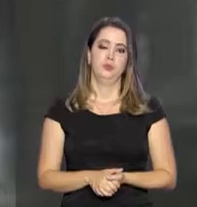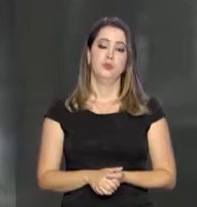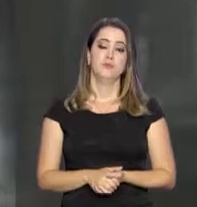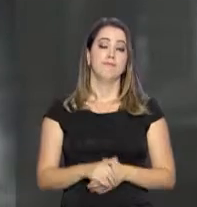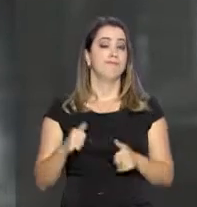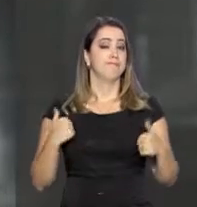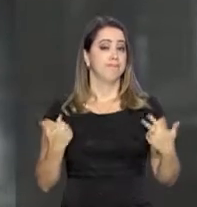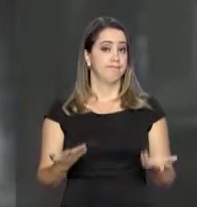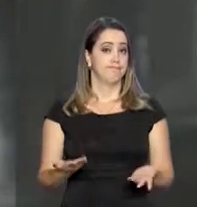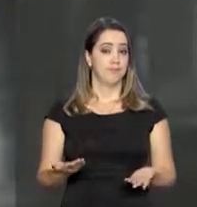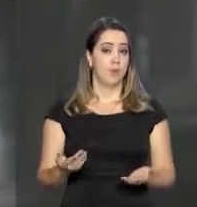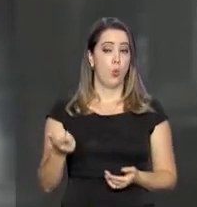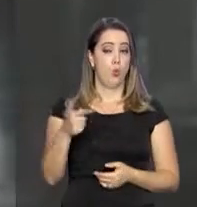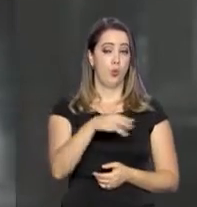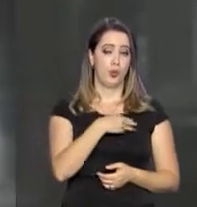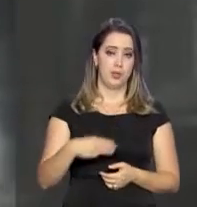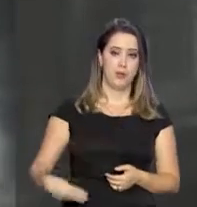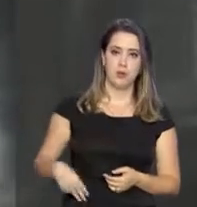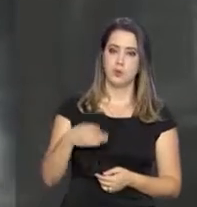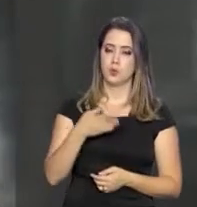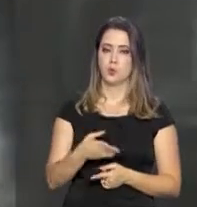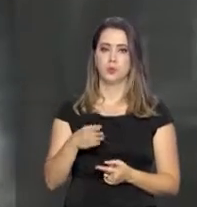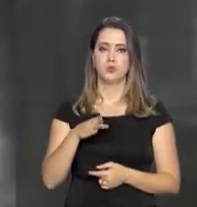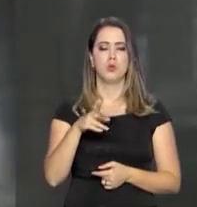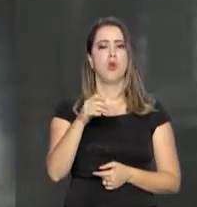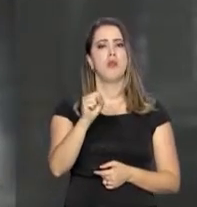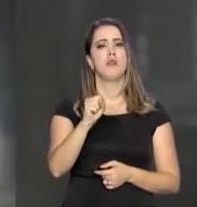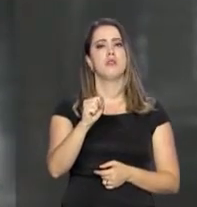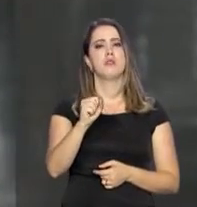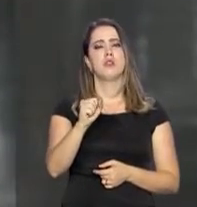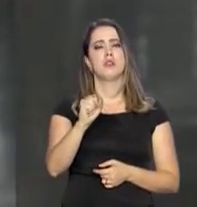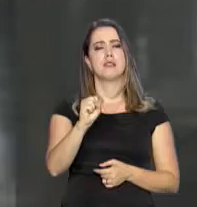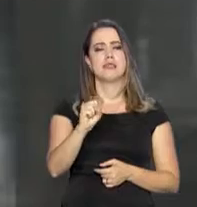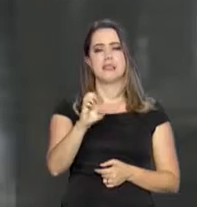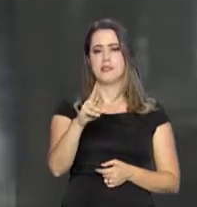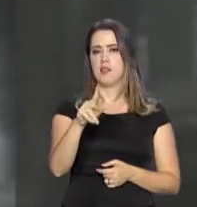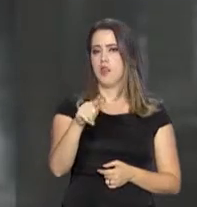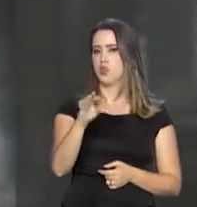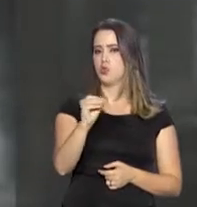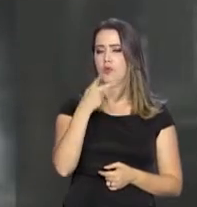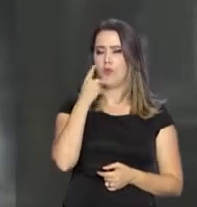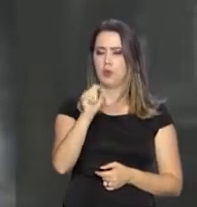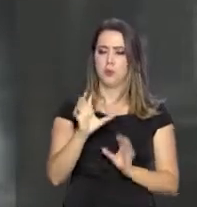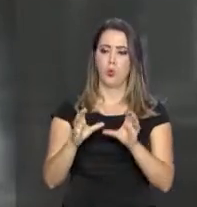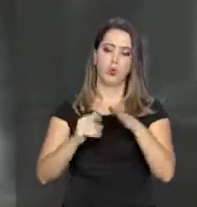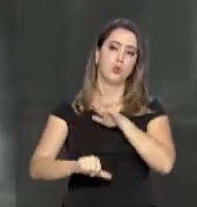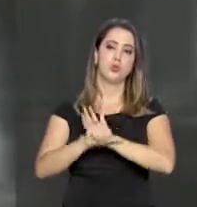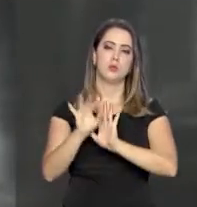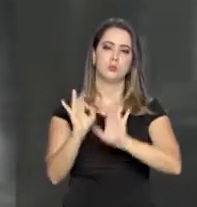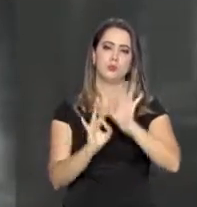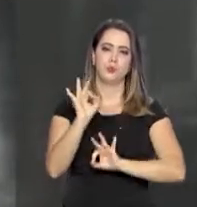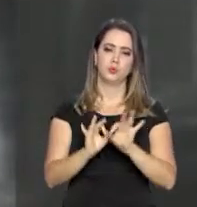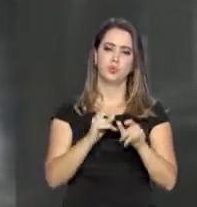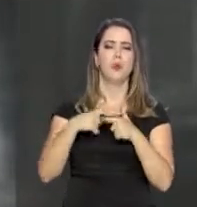Bom, o ministro do Gabinete de Segurança Institucional da Presidência, ministro Sérgio Etchegoyen, ele também disse que o crime organizado é a